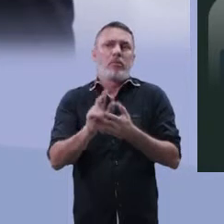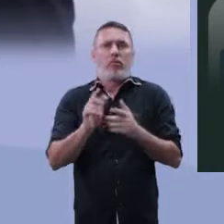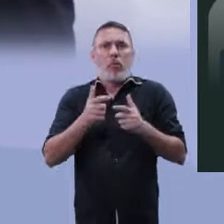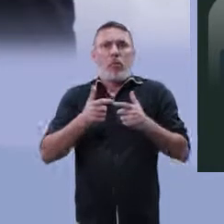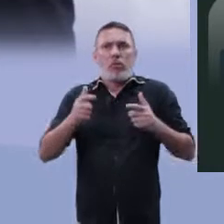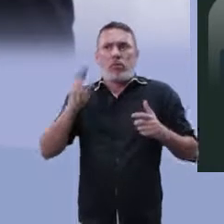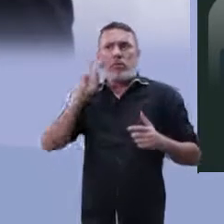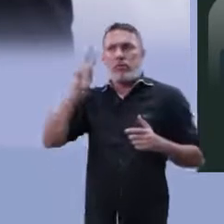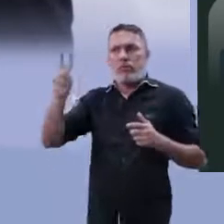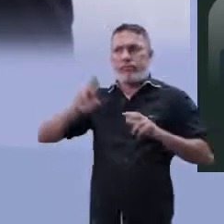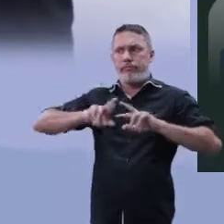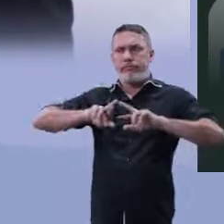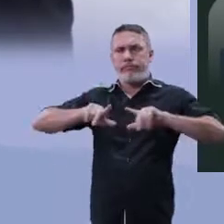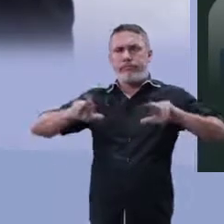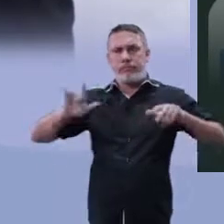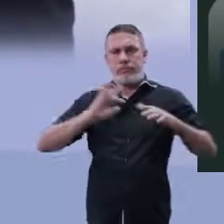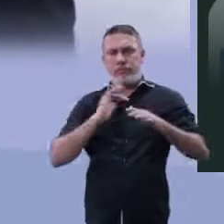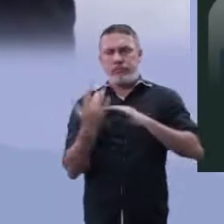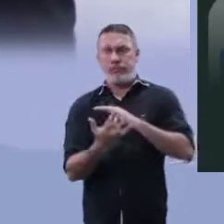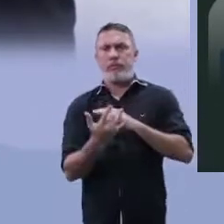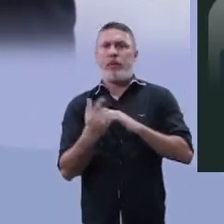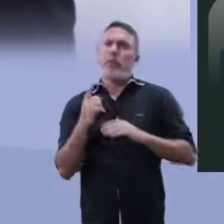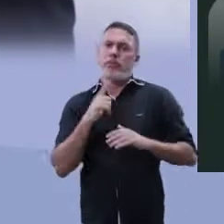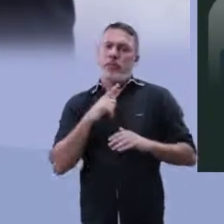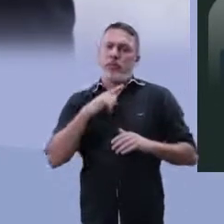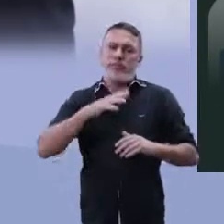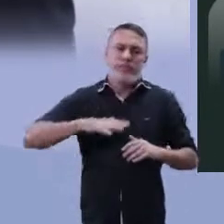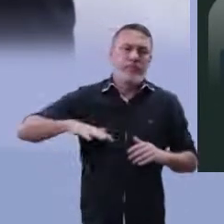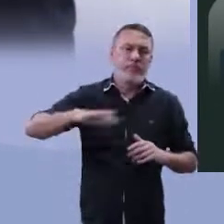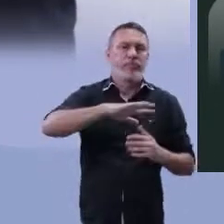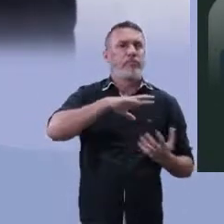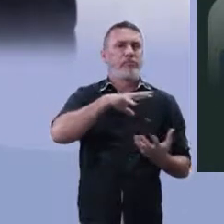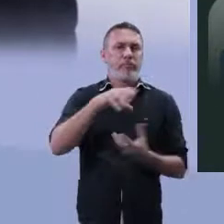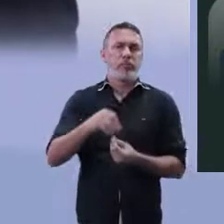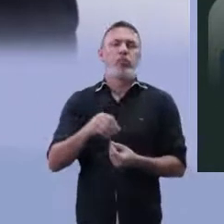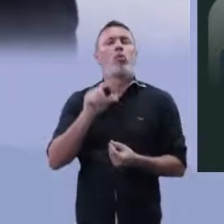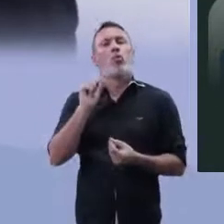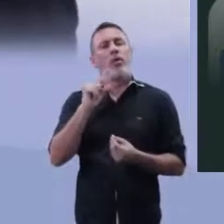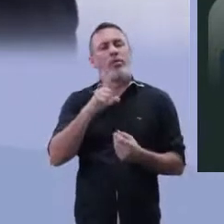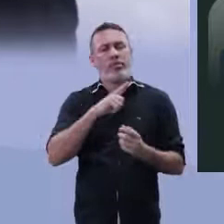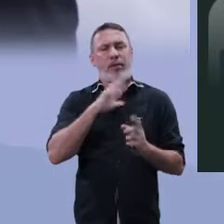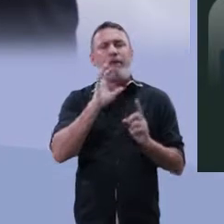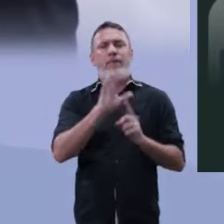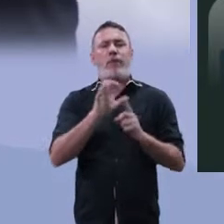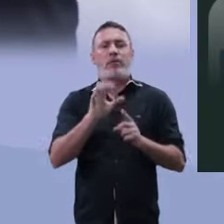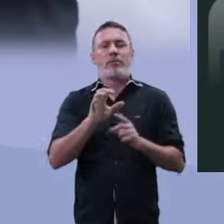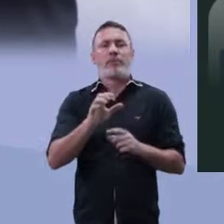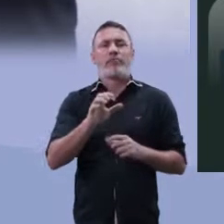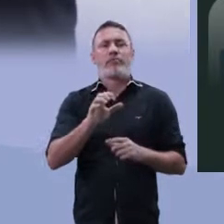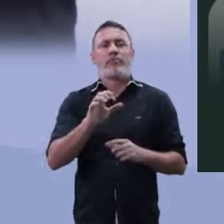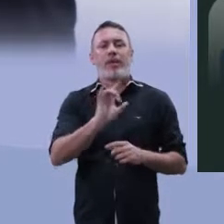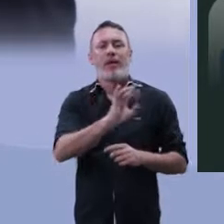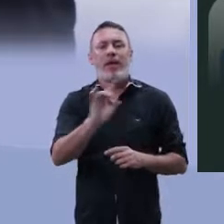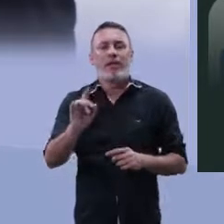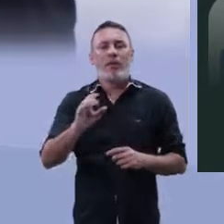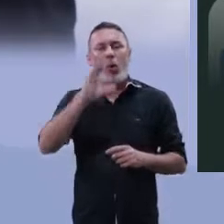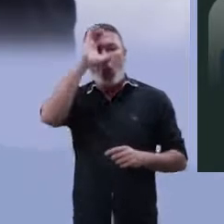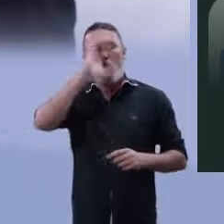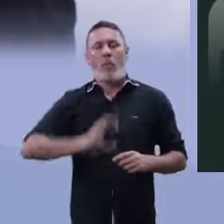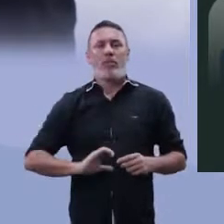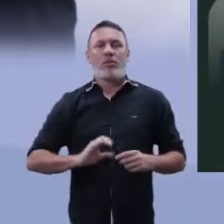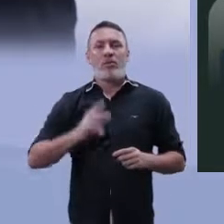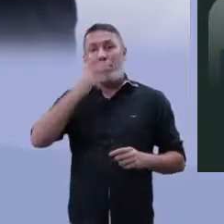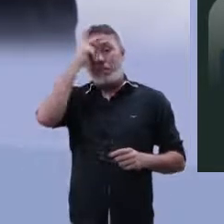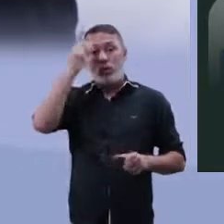Então, essa miríade de redes sociais, elas estão presentes, né? Elas estão, como eu falei, definindo os